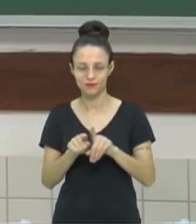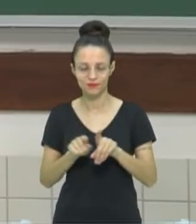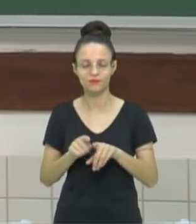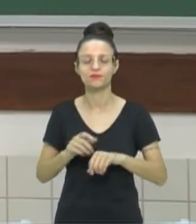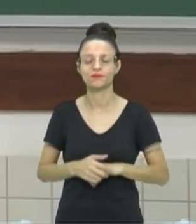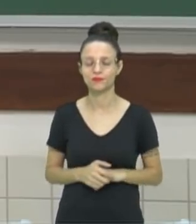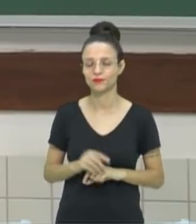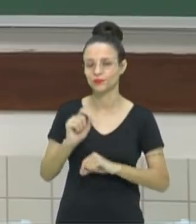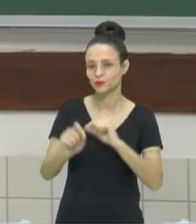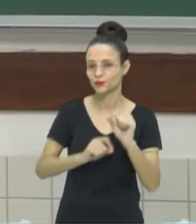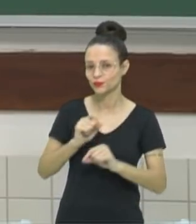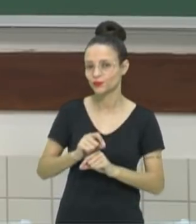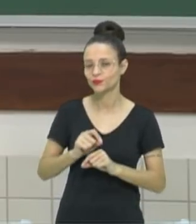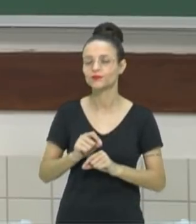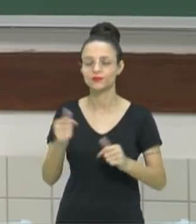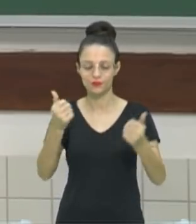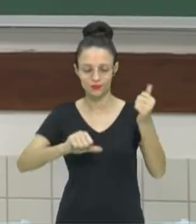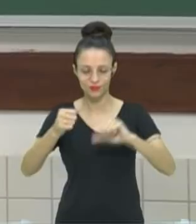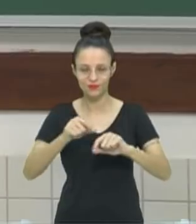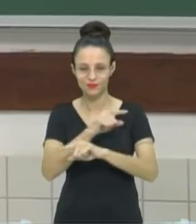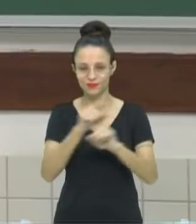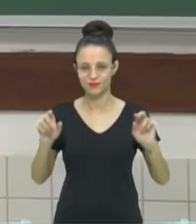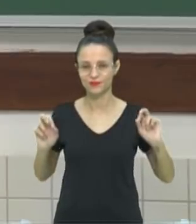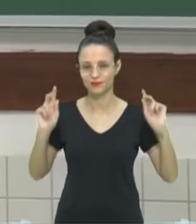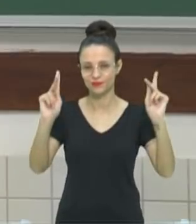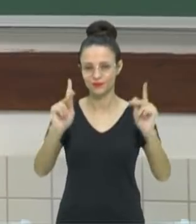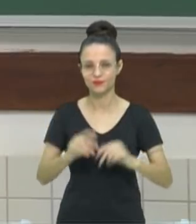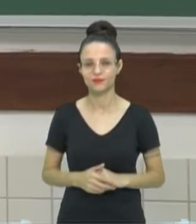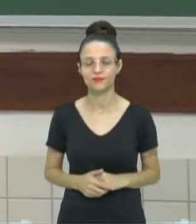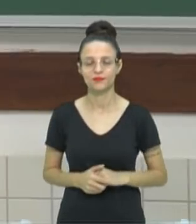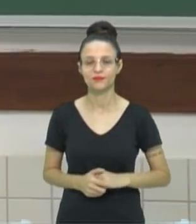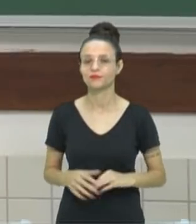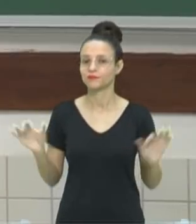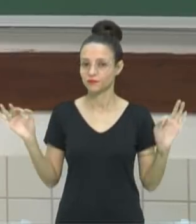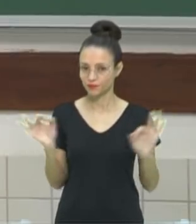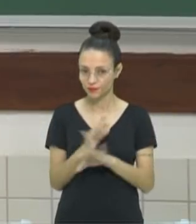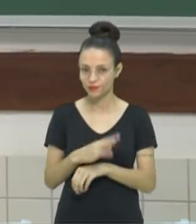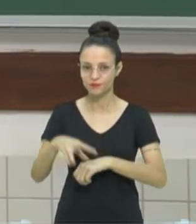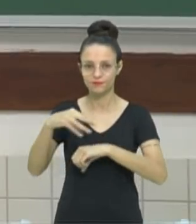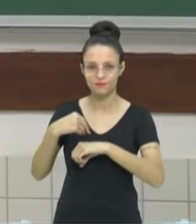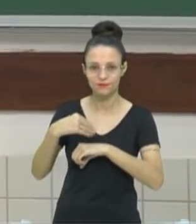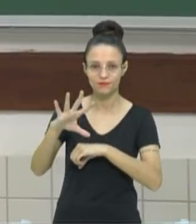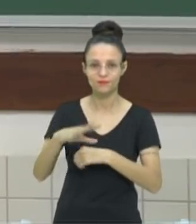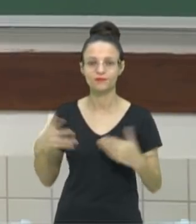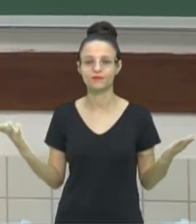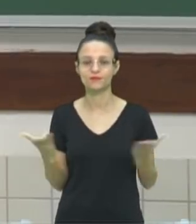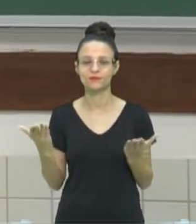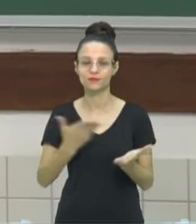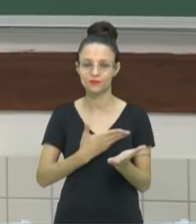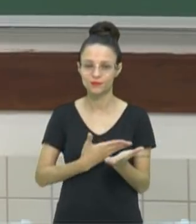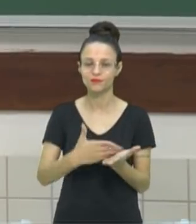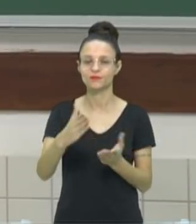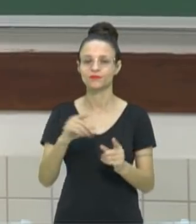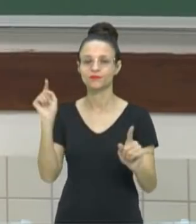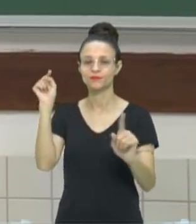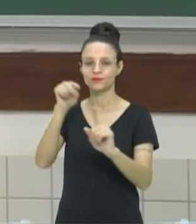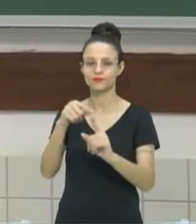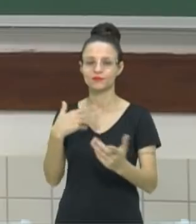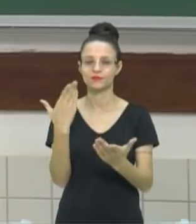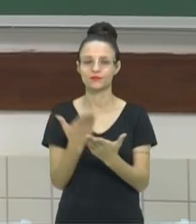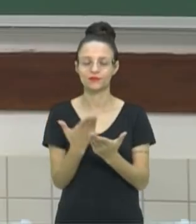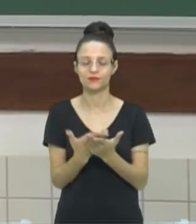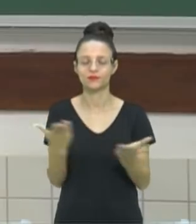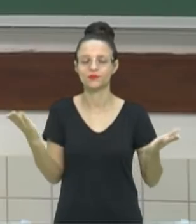estão realizando e avaliar vocês, ok? Então, dito tudo isso, vamos lá para o objetivo da